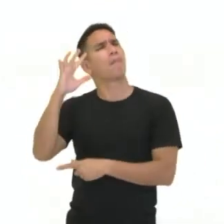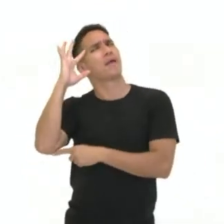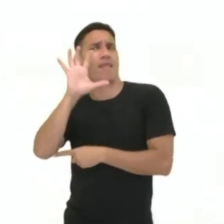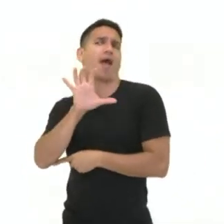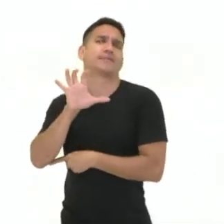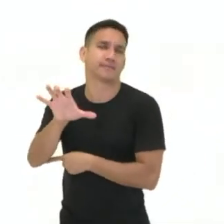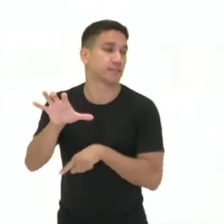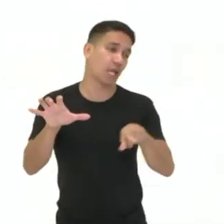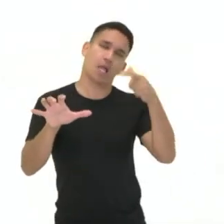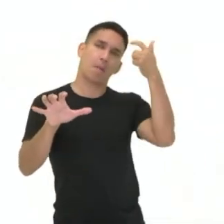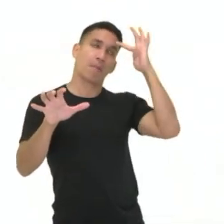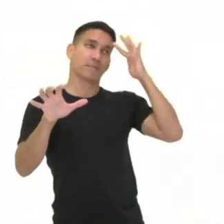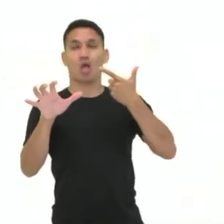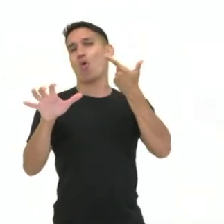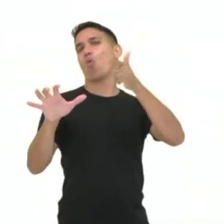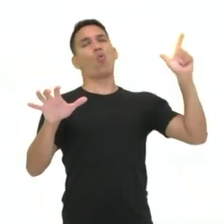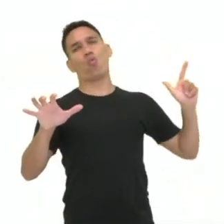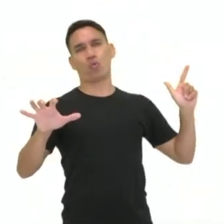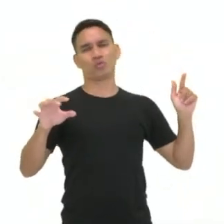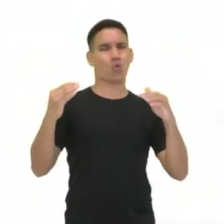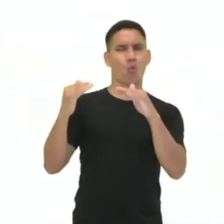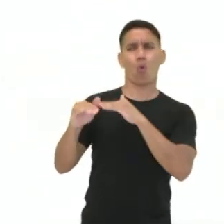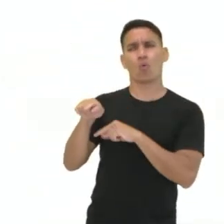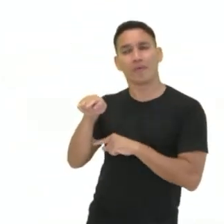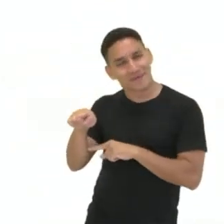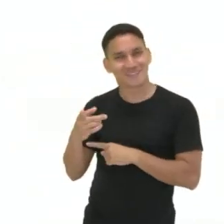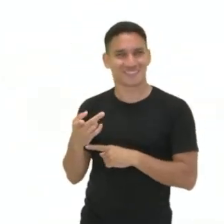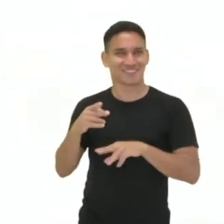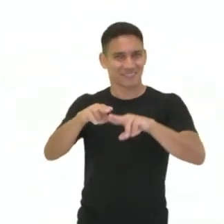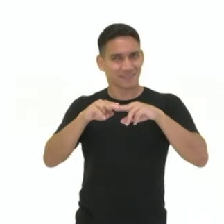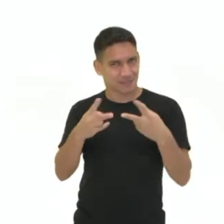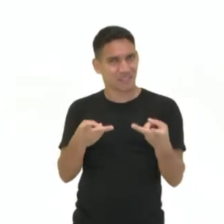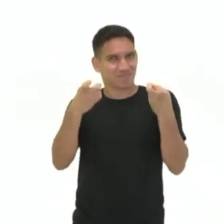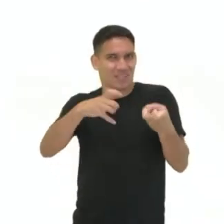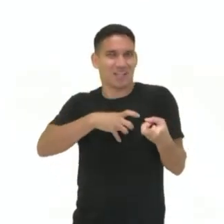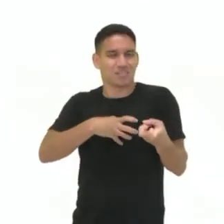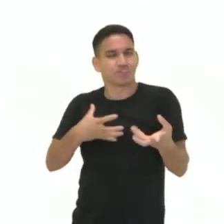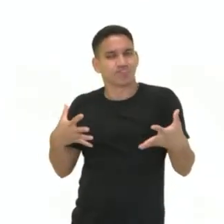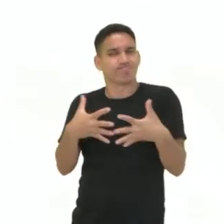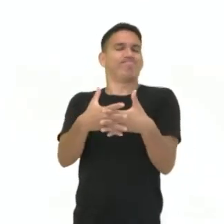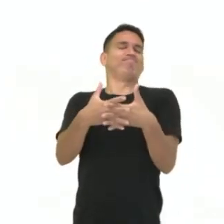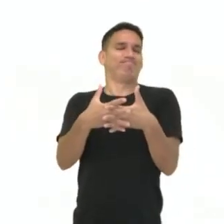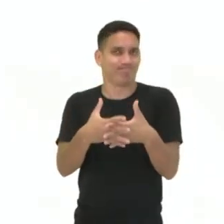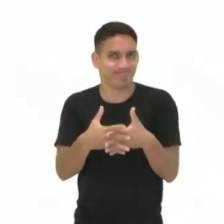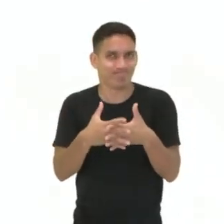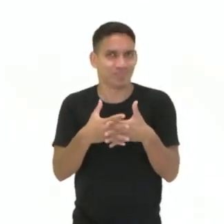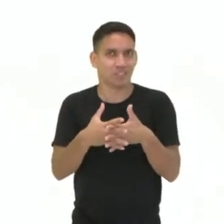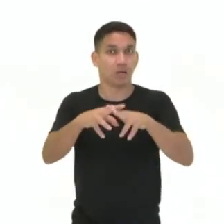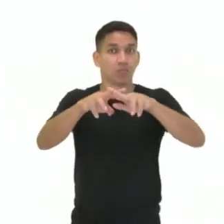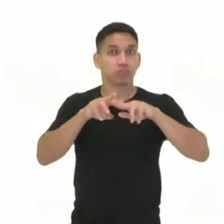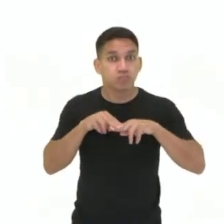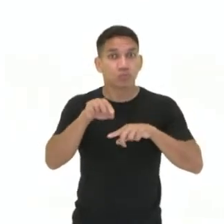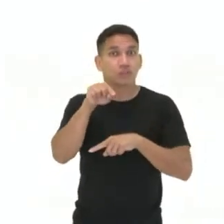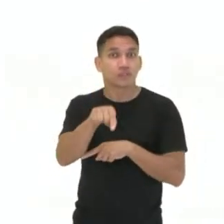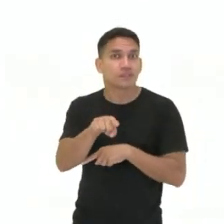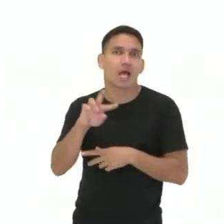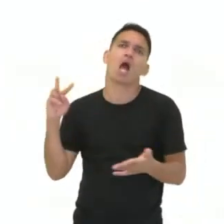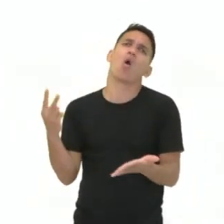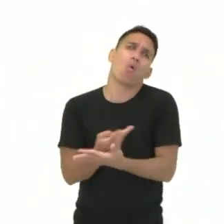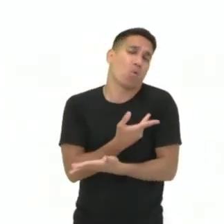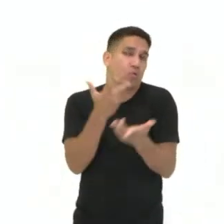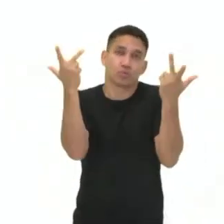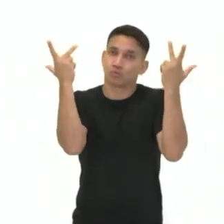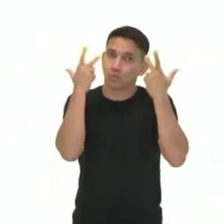pensamento que pode não estar de acordo com o seu, né? Nós temos conflitos e isso aí vai acontecer,